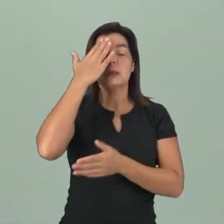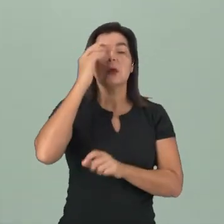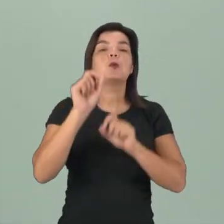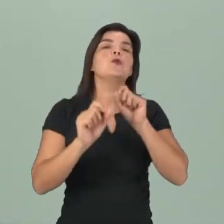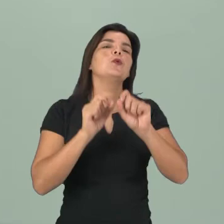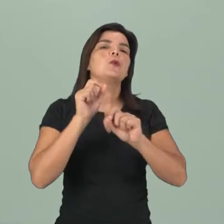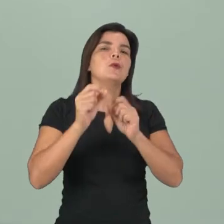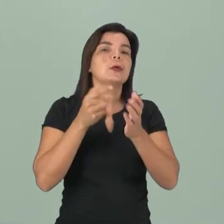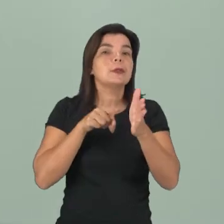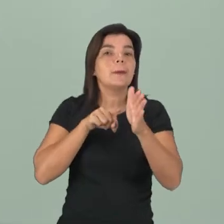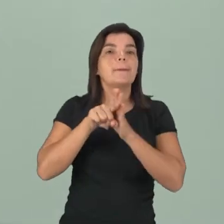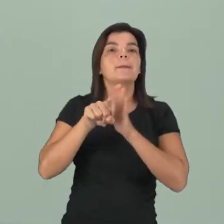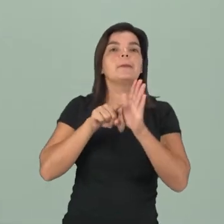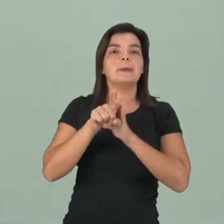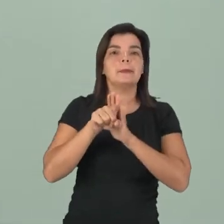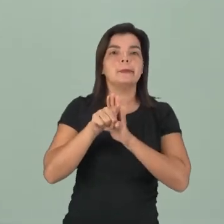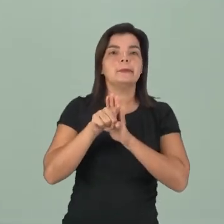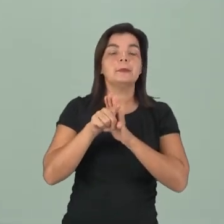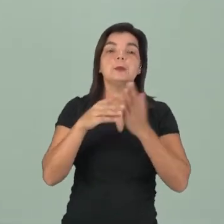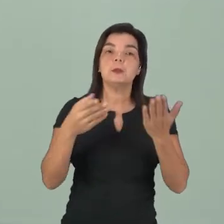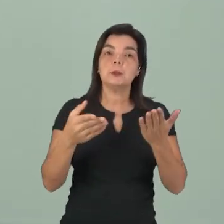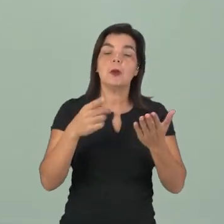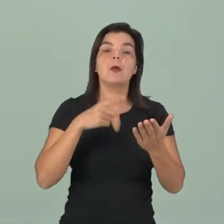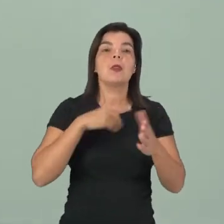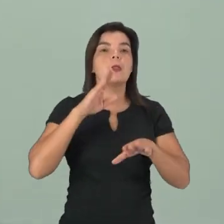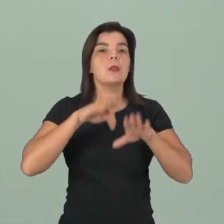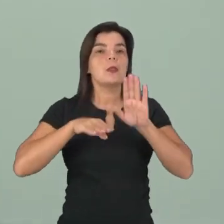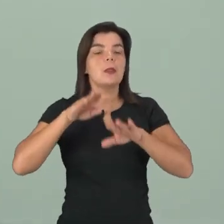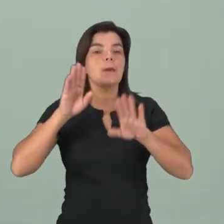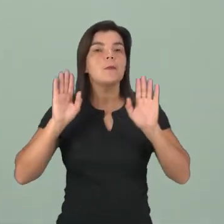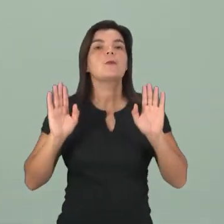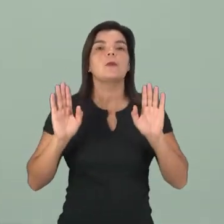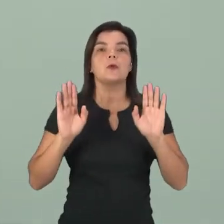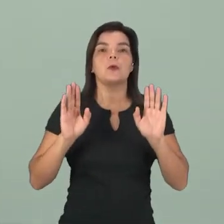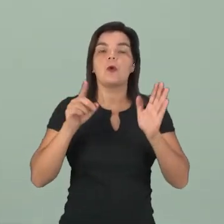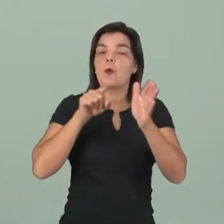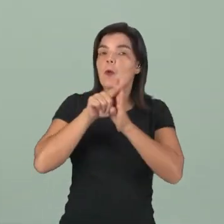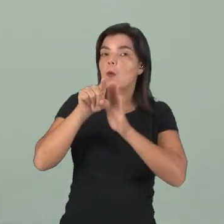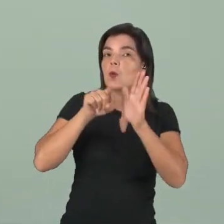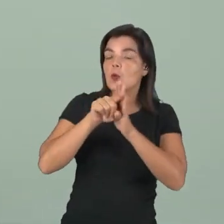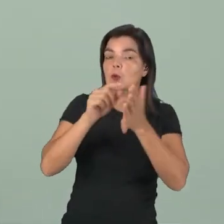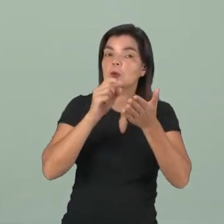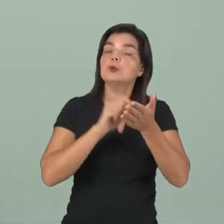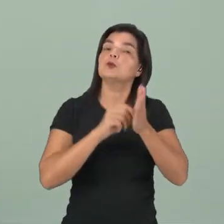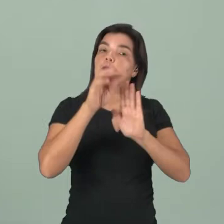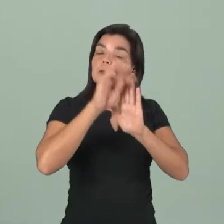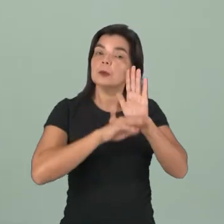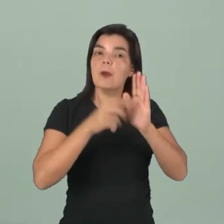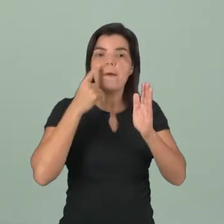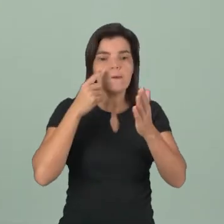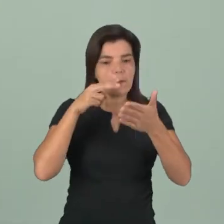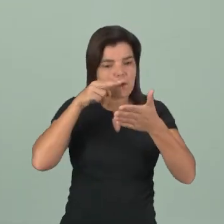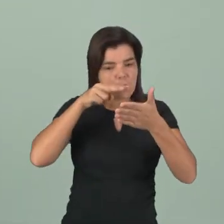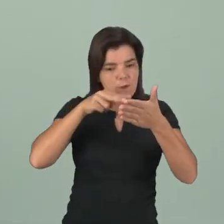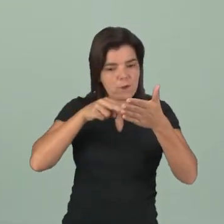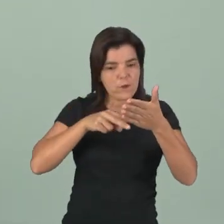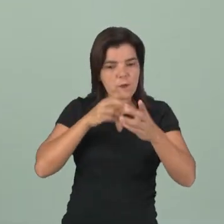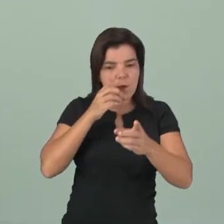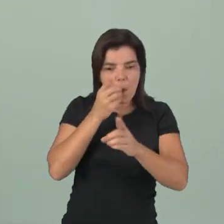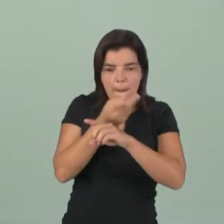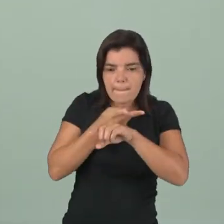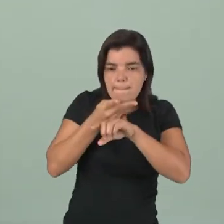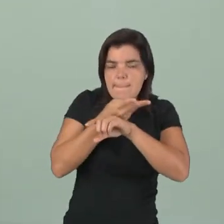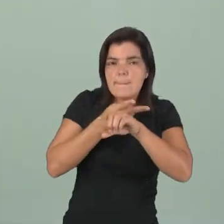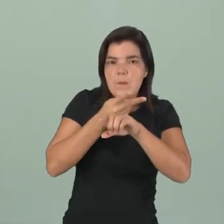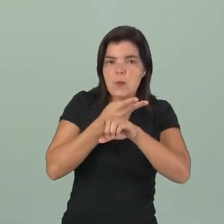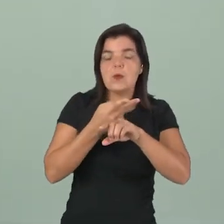saber o que o enunciado quer do texto. Então, a depender do que o enunciado quer do texto, aí eu vou lá no texto, aí cadê procura? É